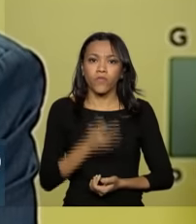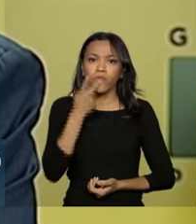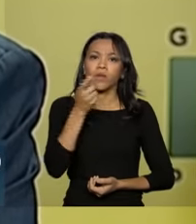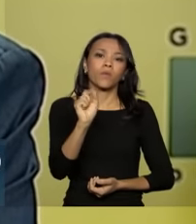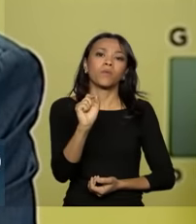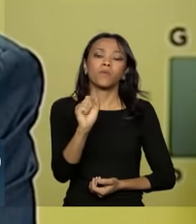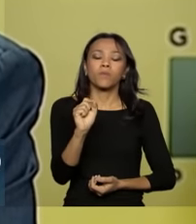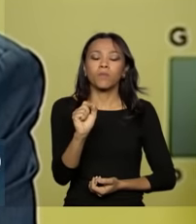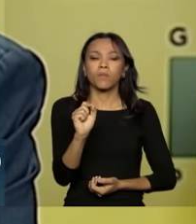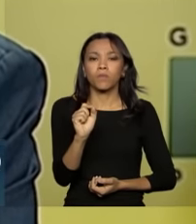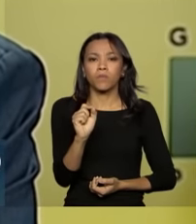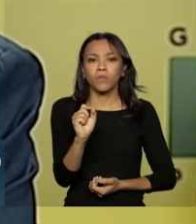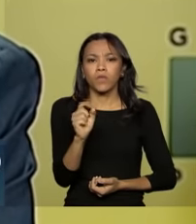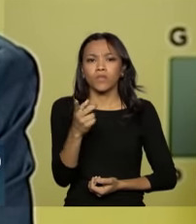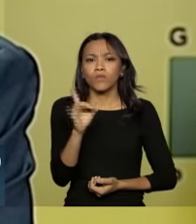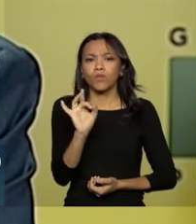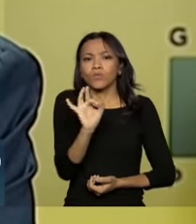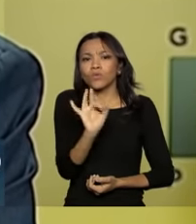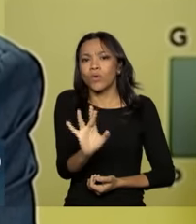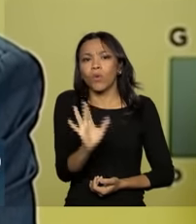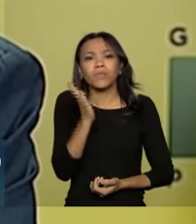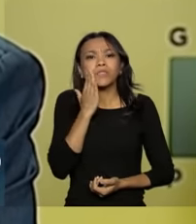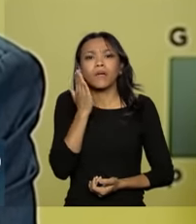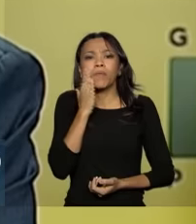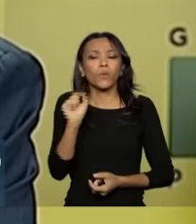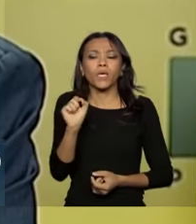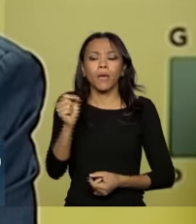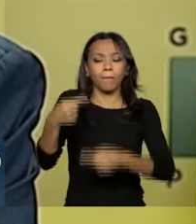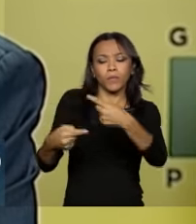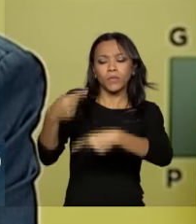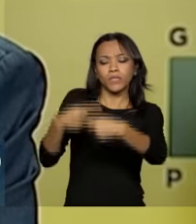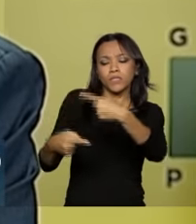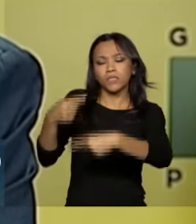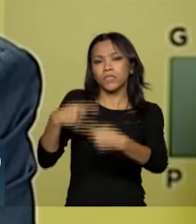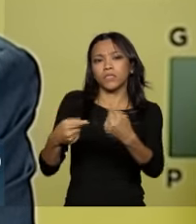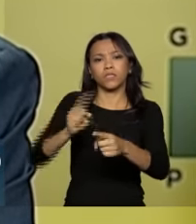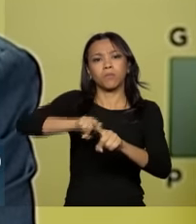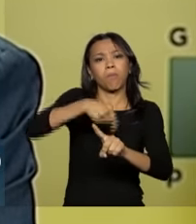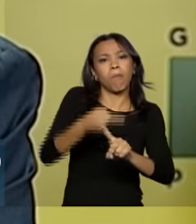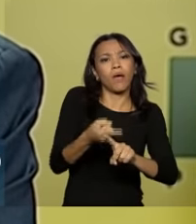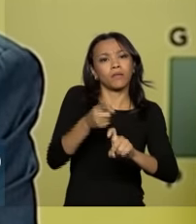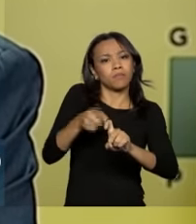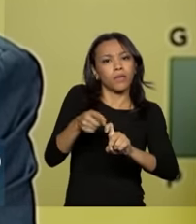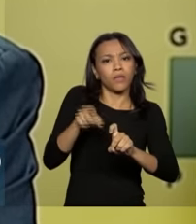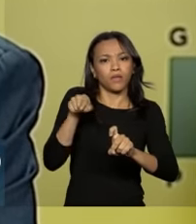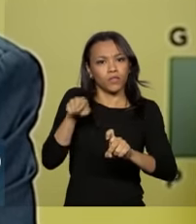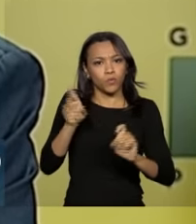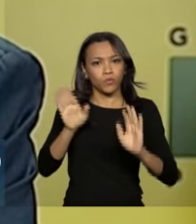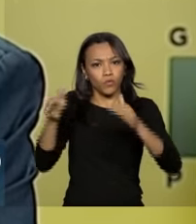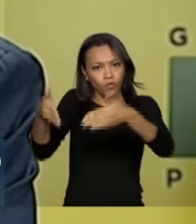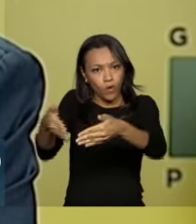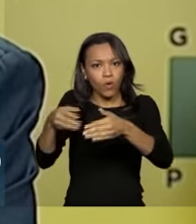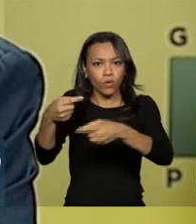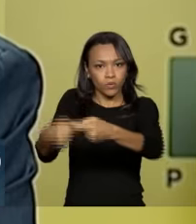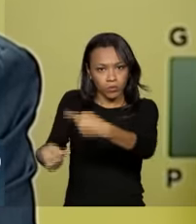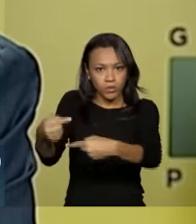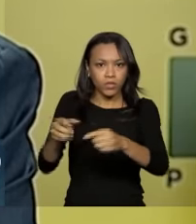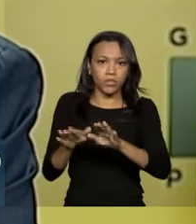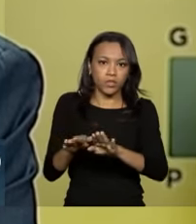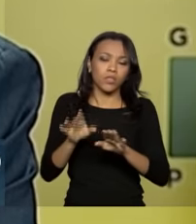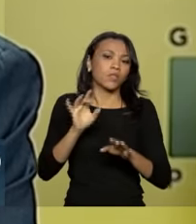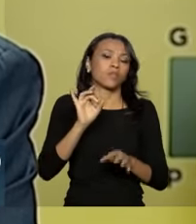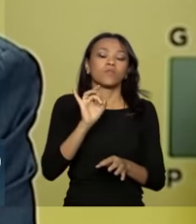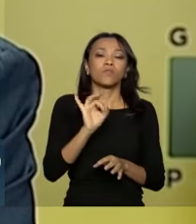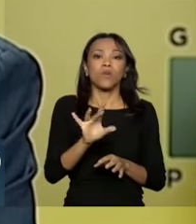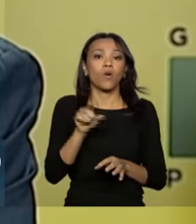ressalvando, quer dizer, não me detive no que é a política de mais médicos, o que ela pretende, até porque não se trata aqui apenas